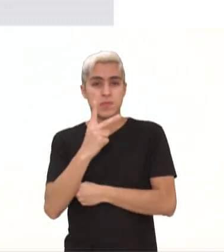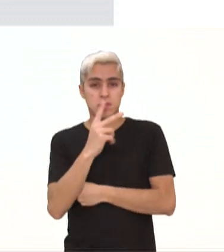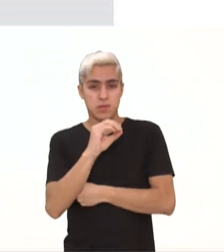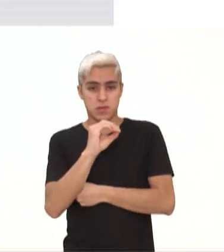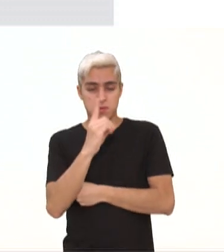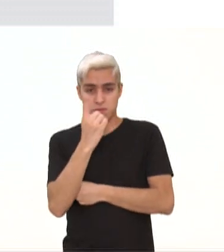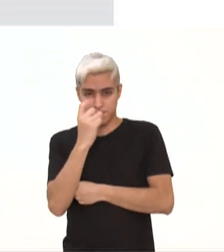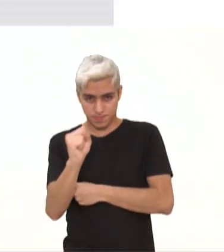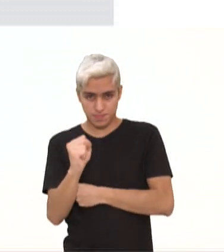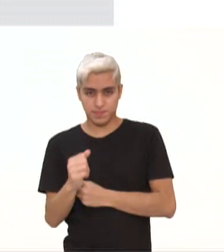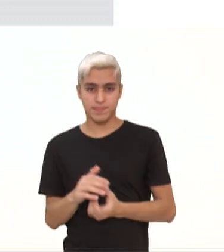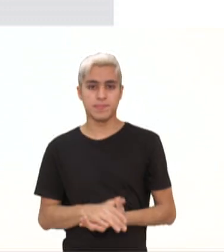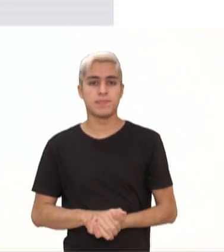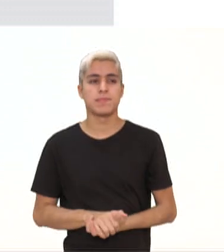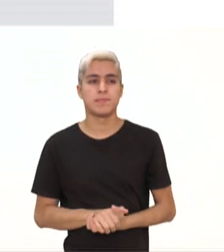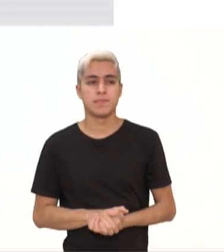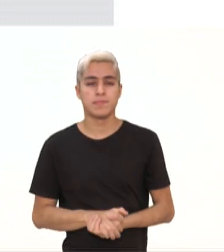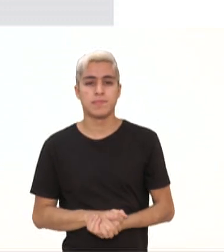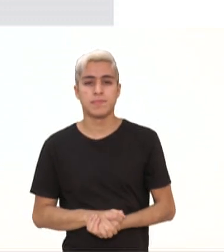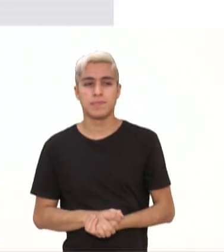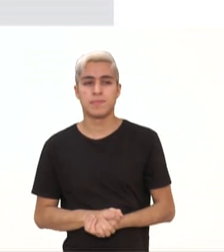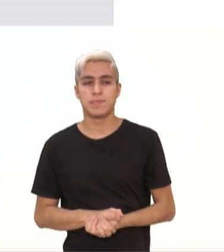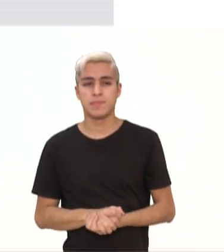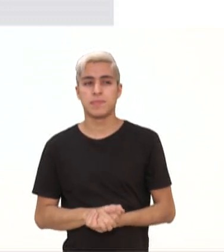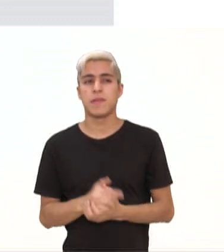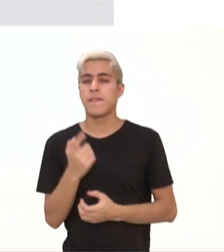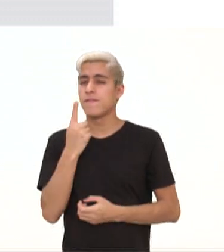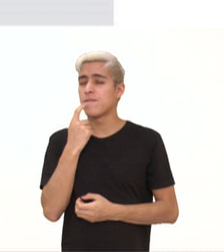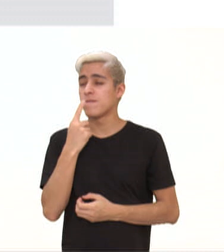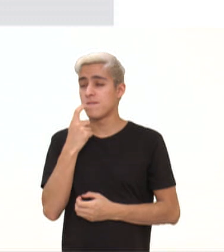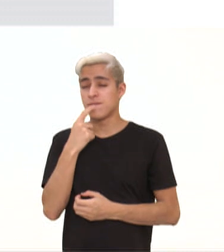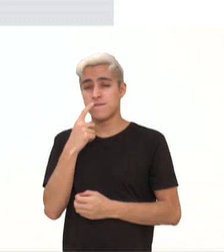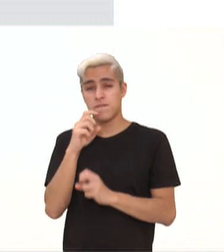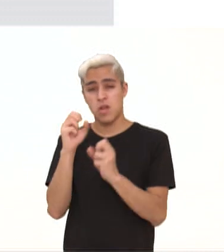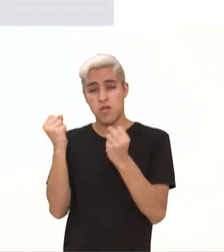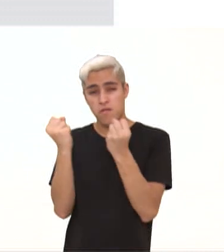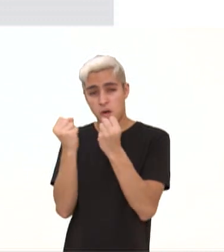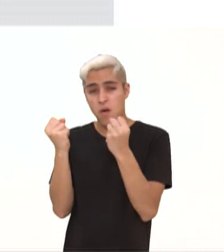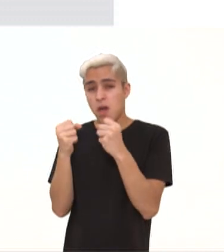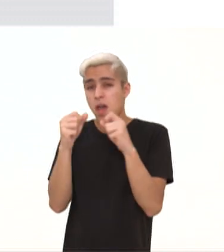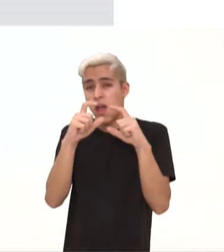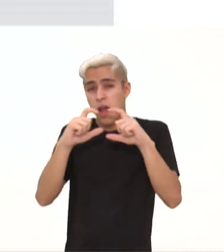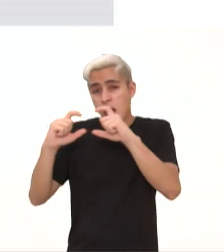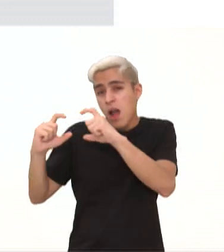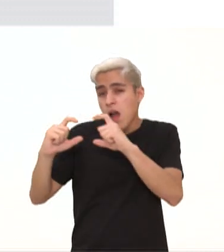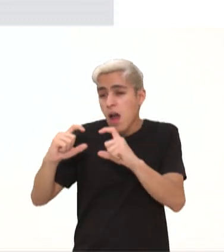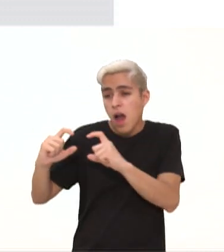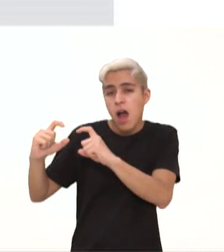2018. Então, os que estão em tons vermelhos mais escuros aqui são as áreas